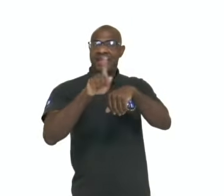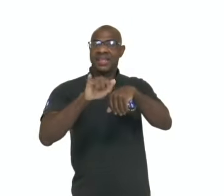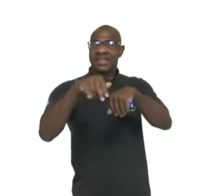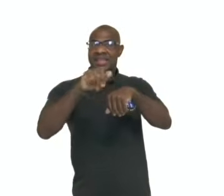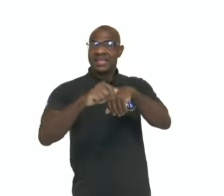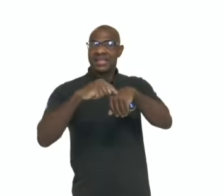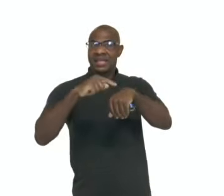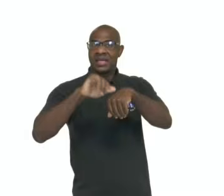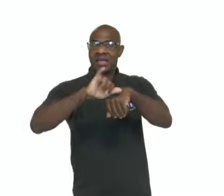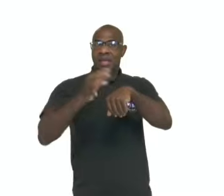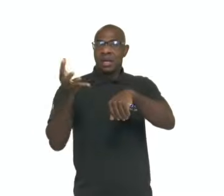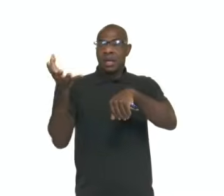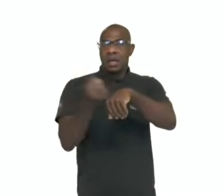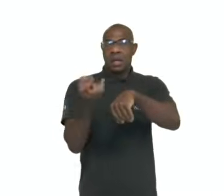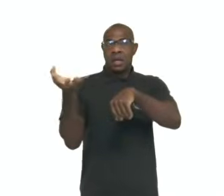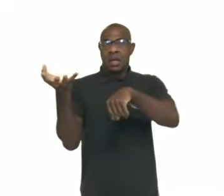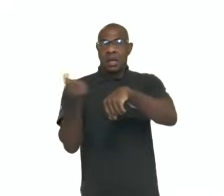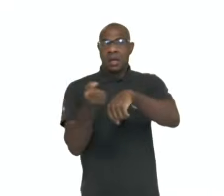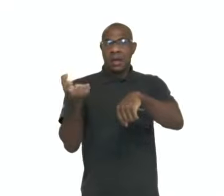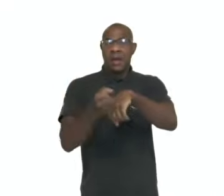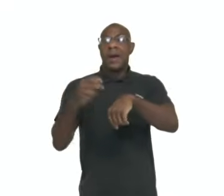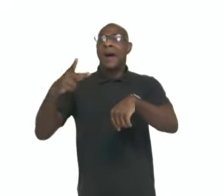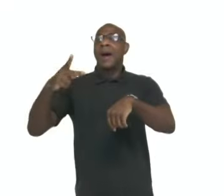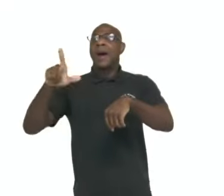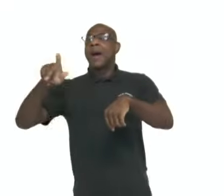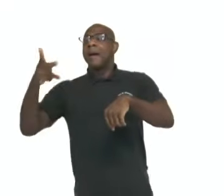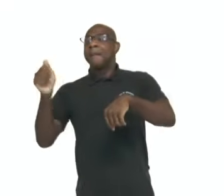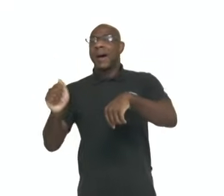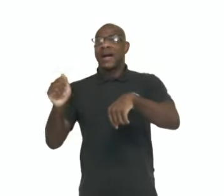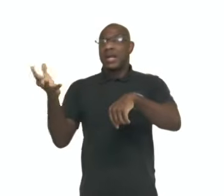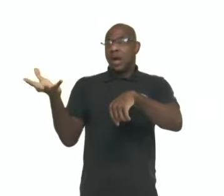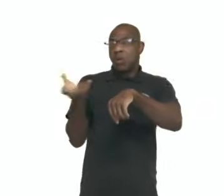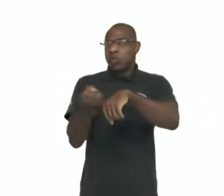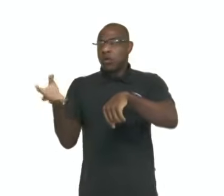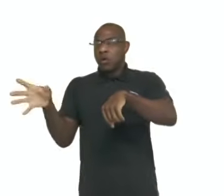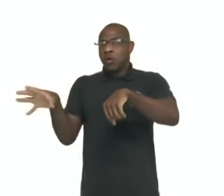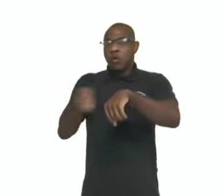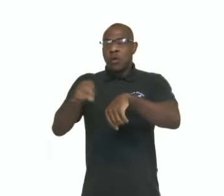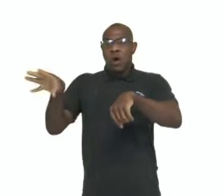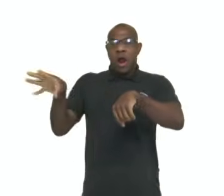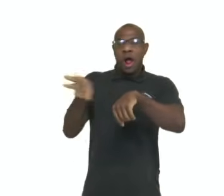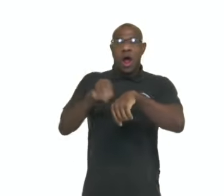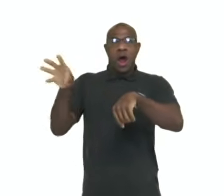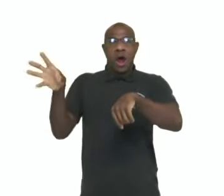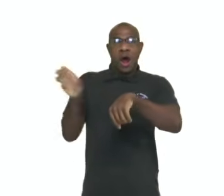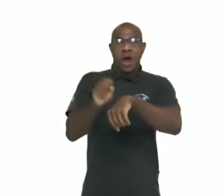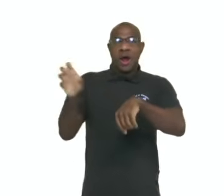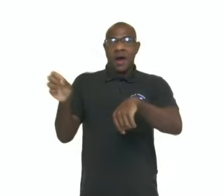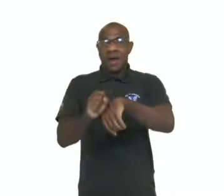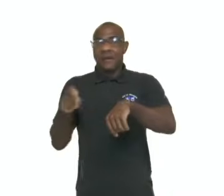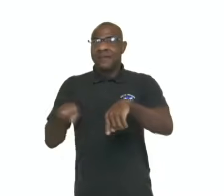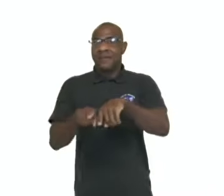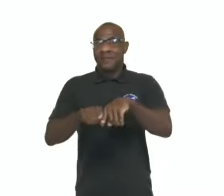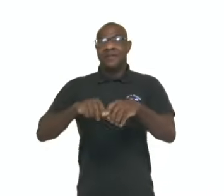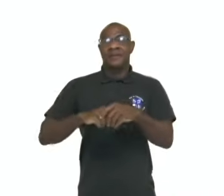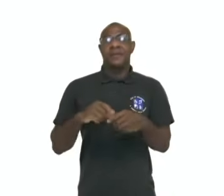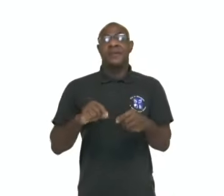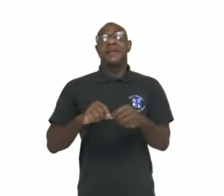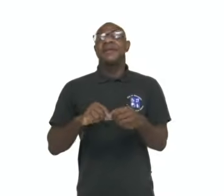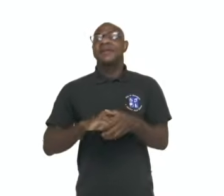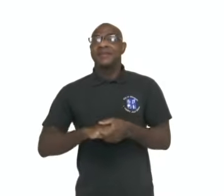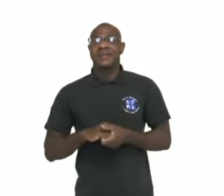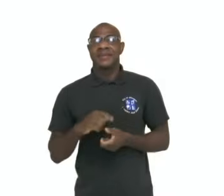atrai pequenos pedaços de palha depois de ser friccionado com pelo de carneiro. E